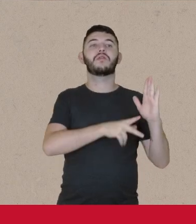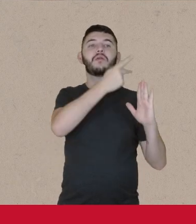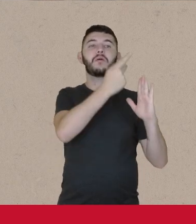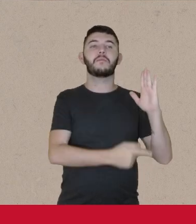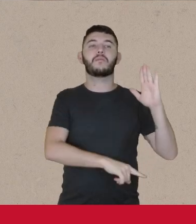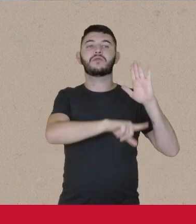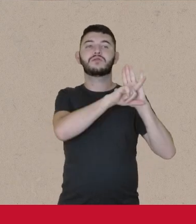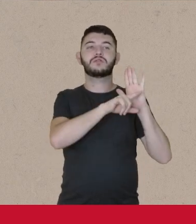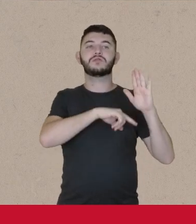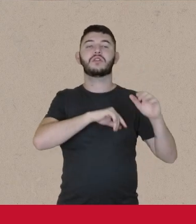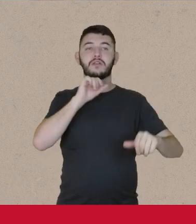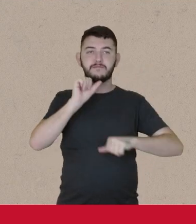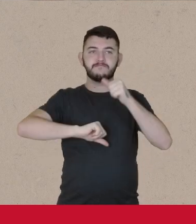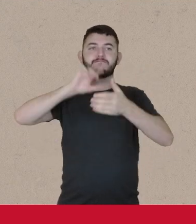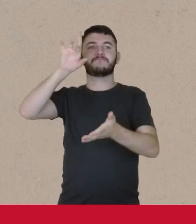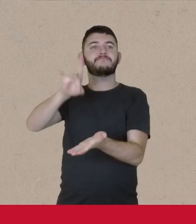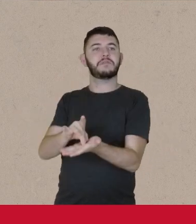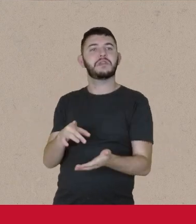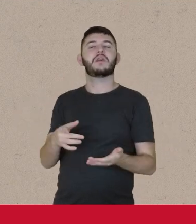virar realidade?